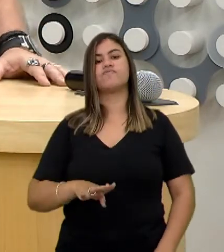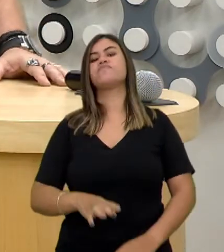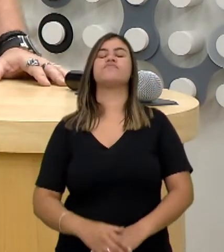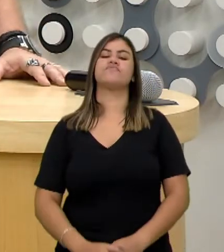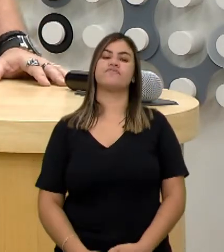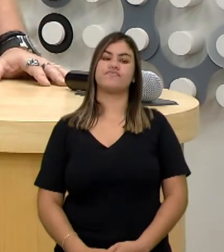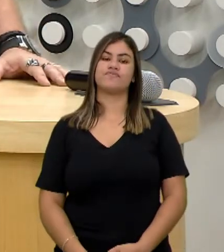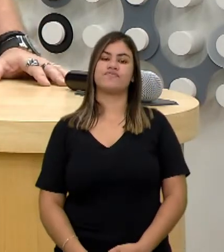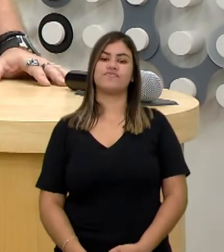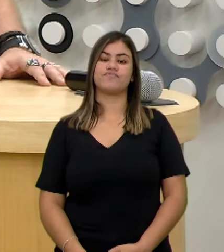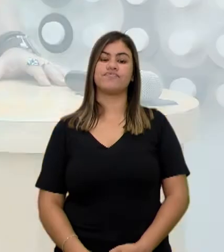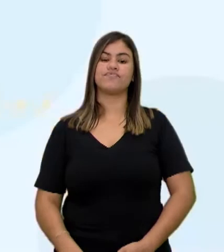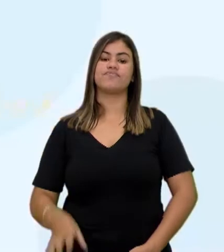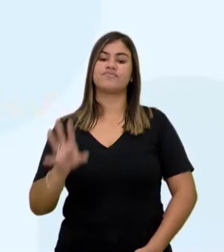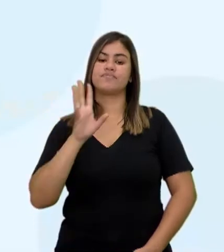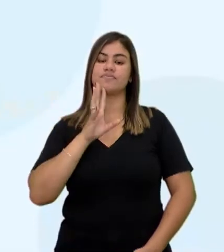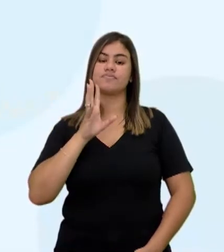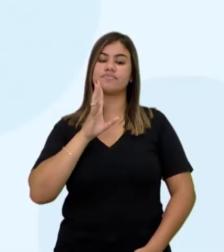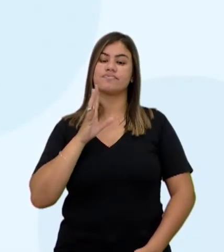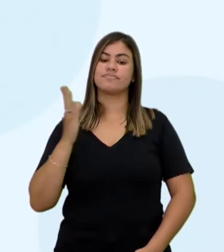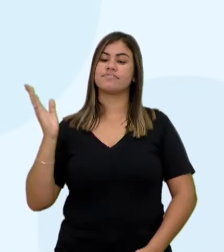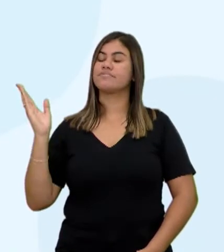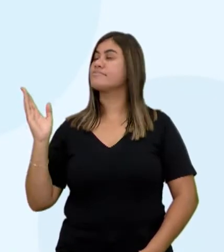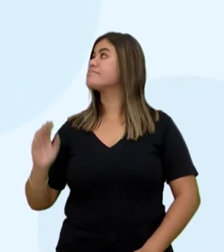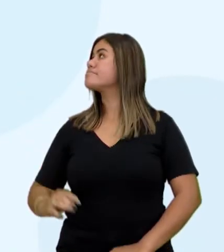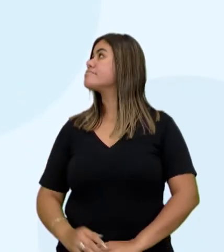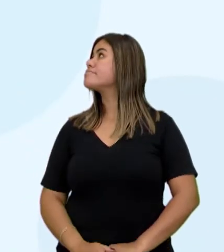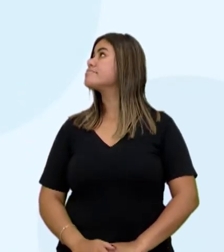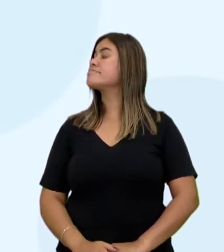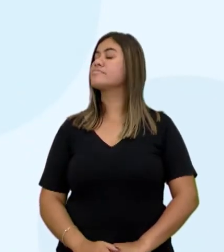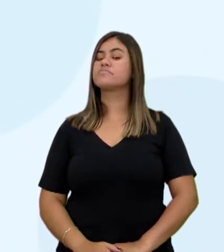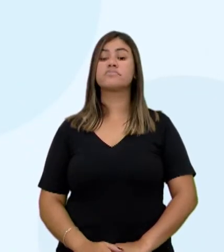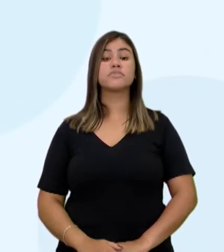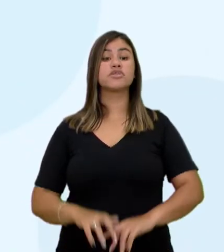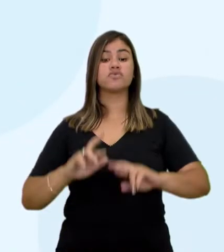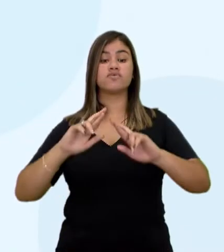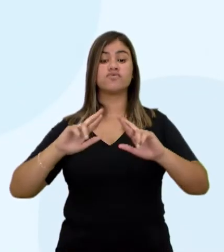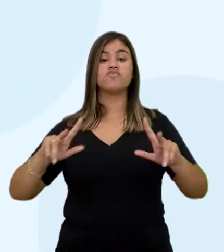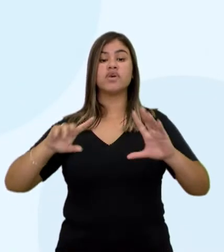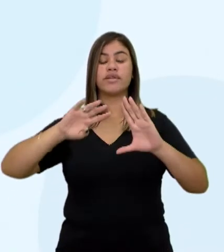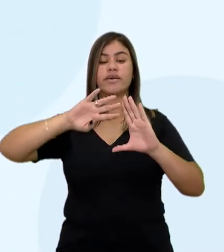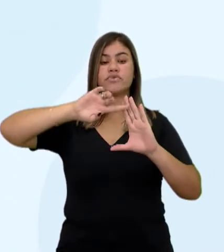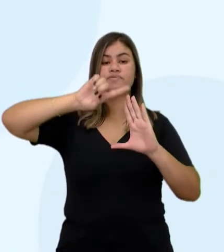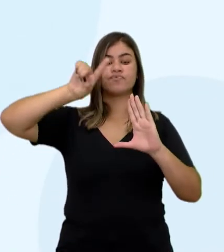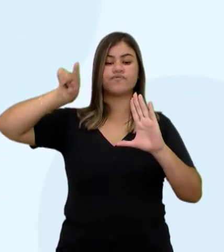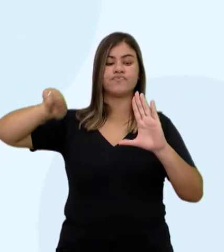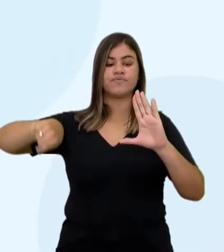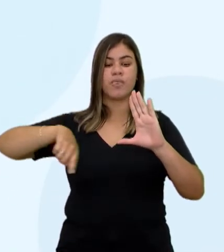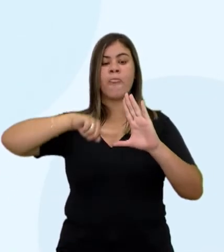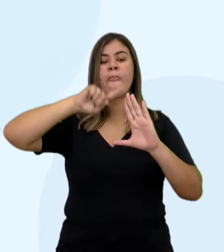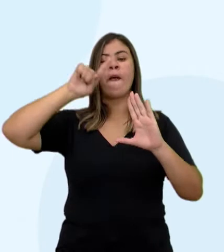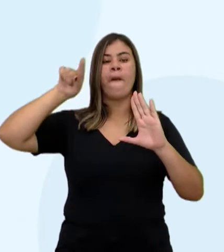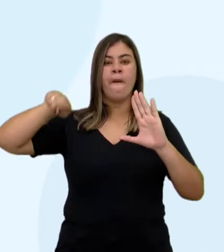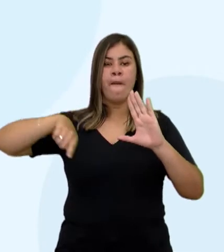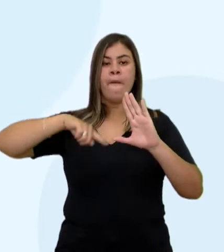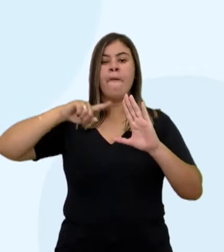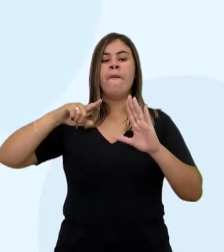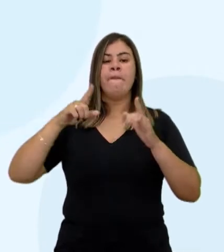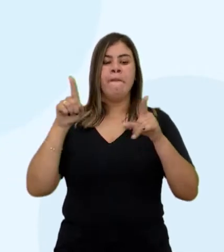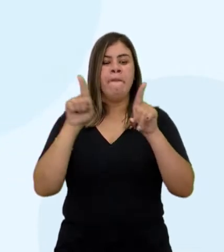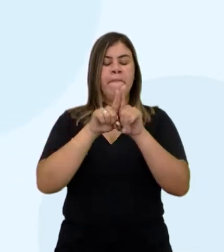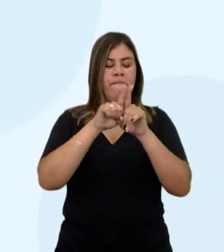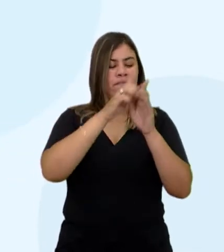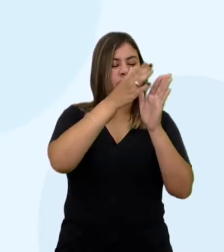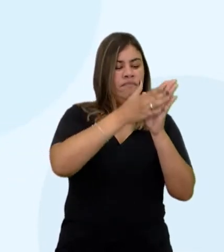que também é interessante, né? Porque é uma escala circular, né? Mostra também aí os éons, né? As eras,